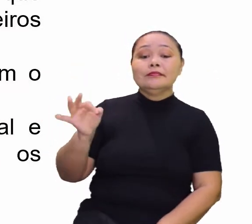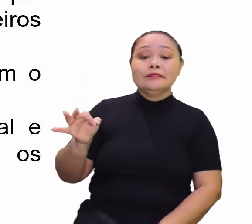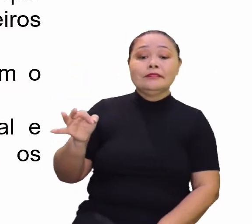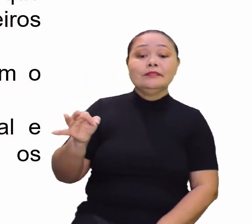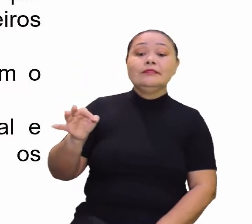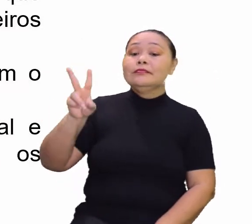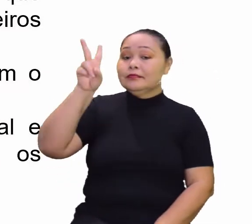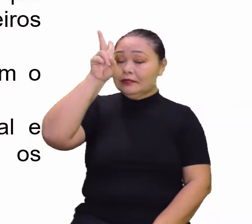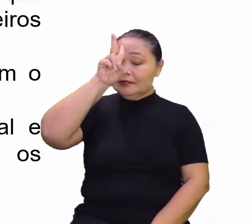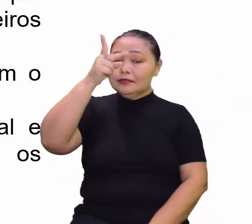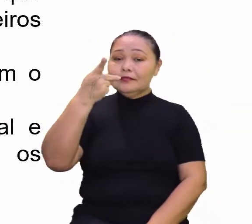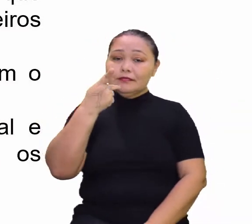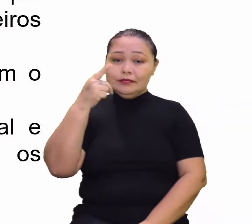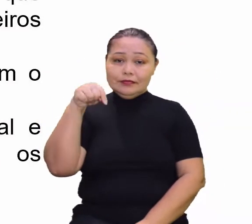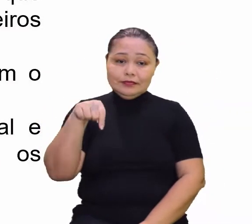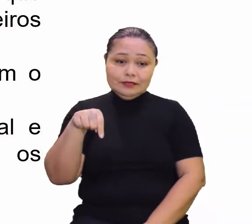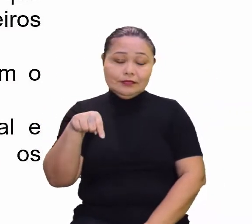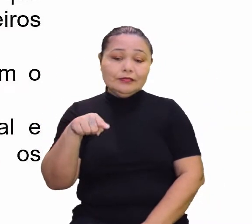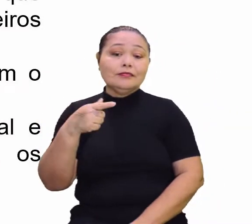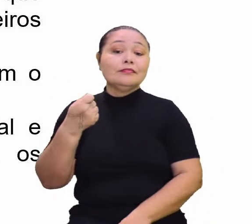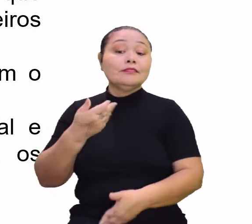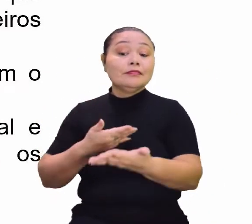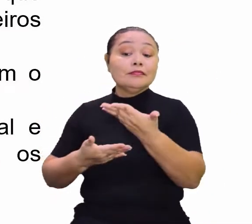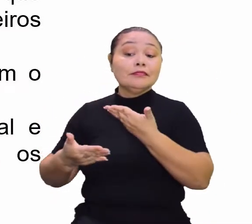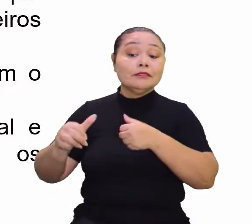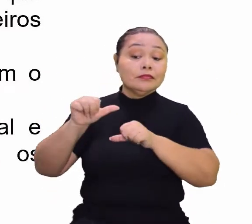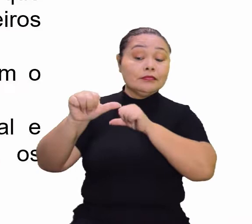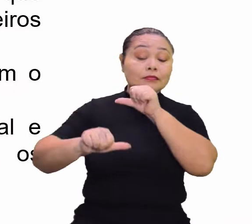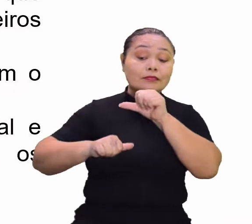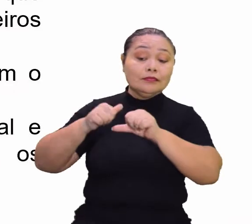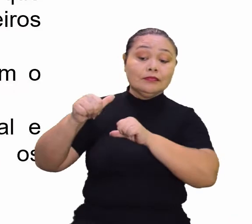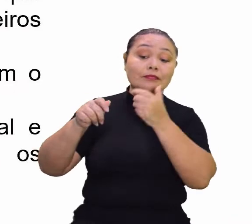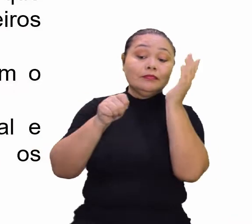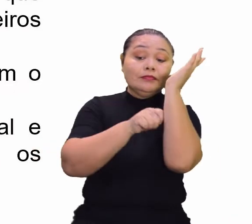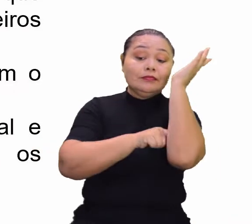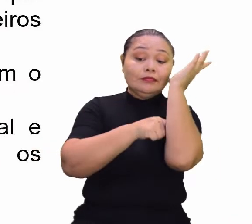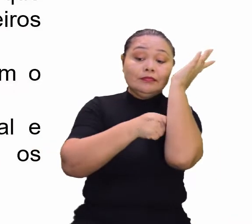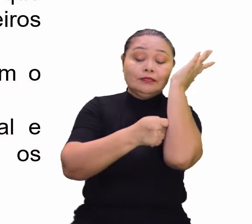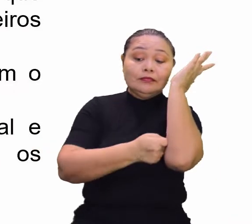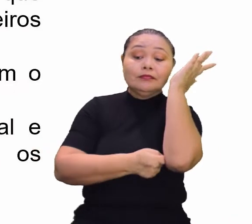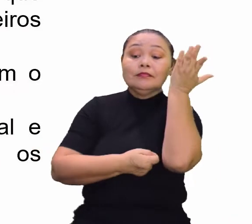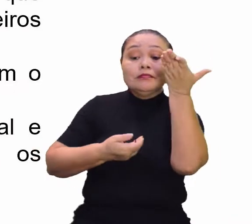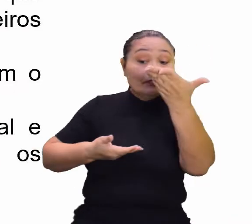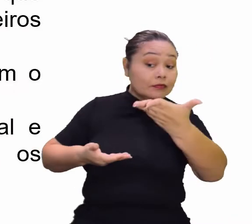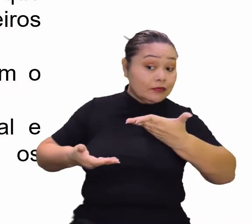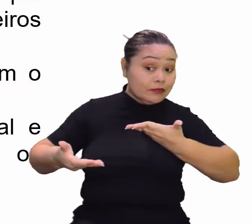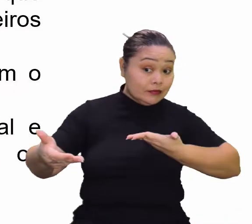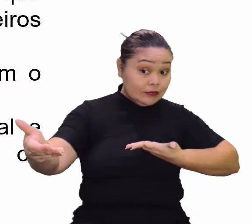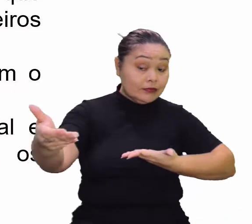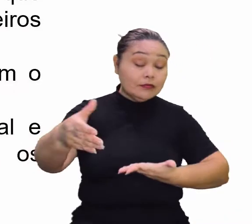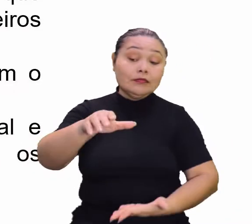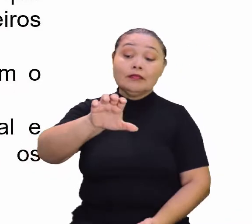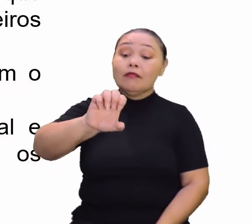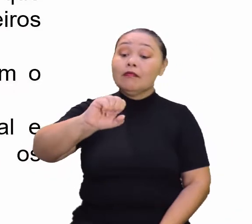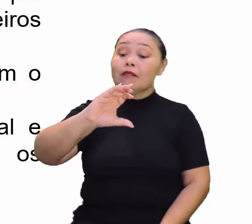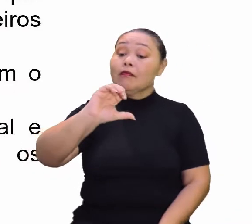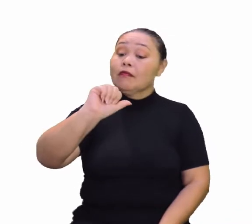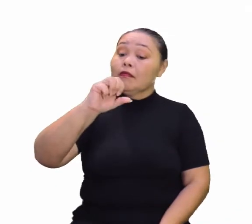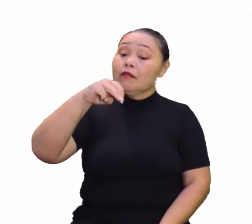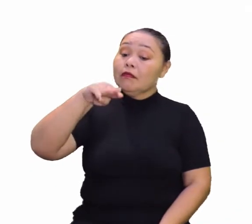Exato. Lembra que a gente falou que eles trocavam por borracha. Muito bem. Era tipo escambo, né? Era o escambo. Tipo escambo. É.